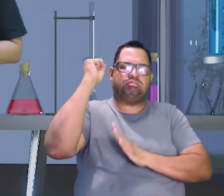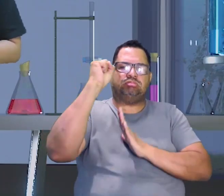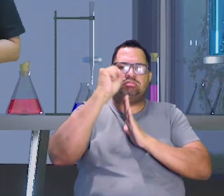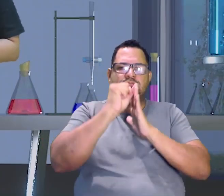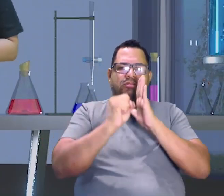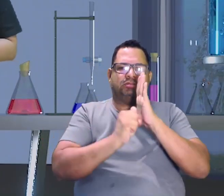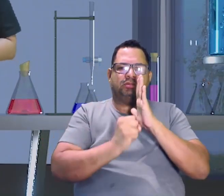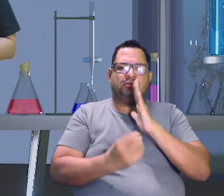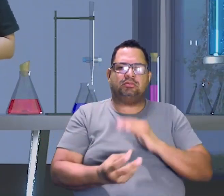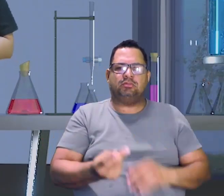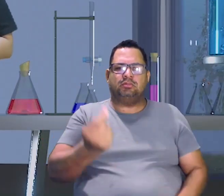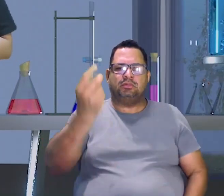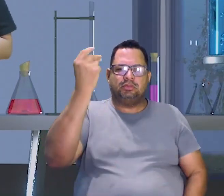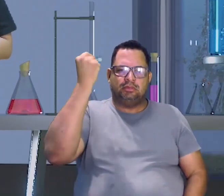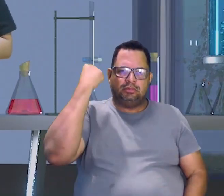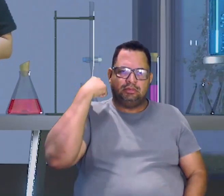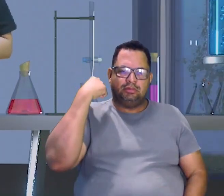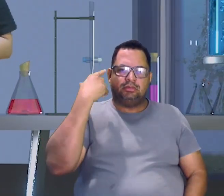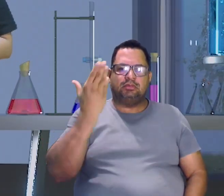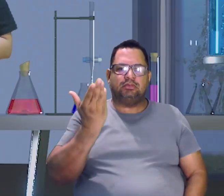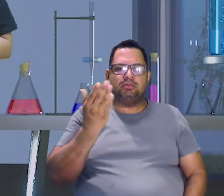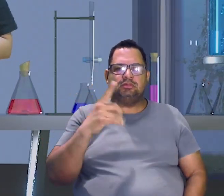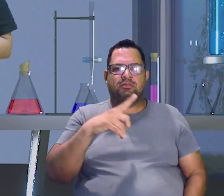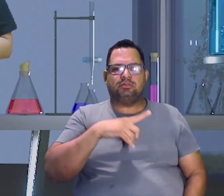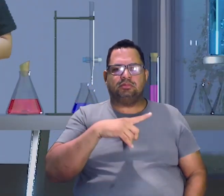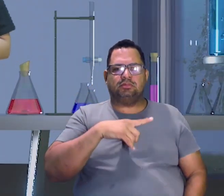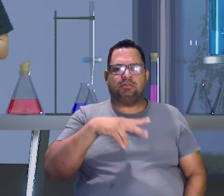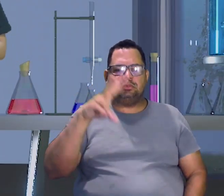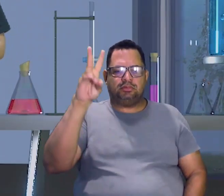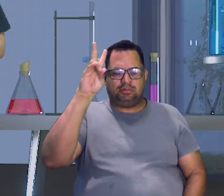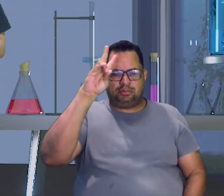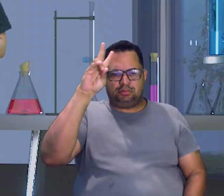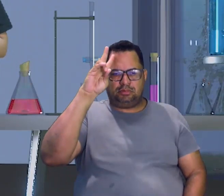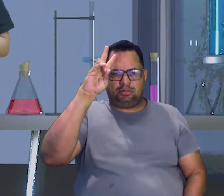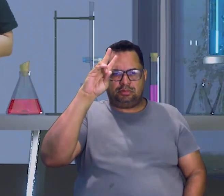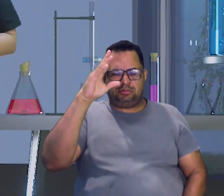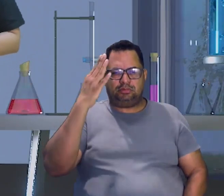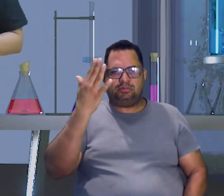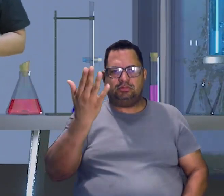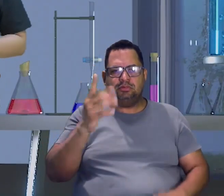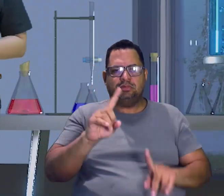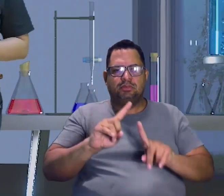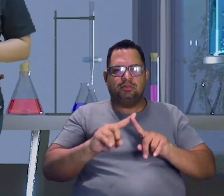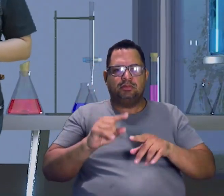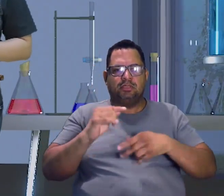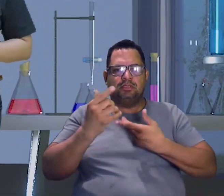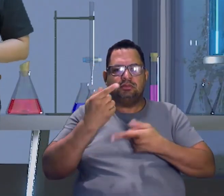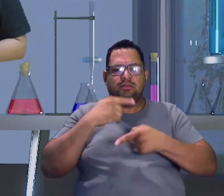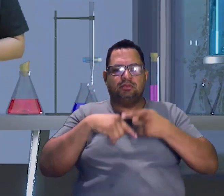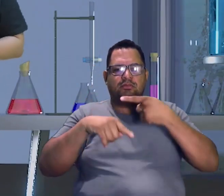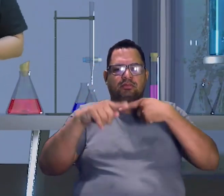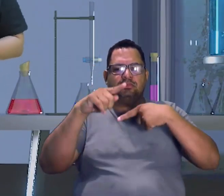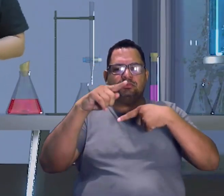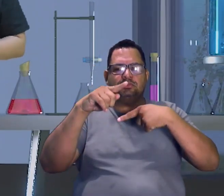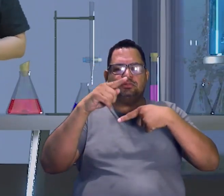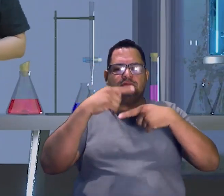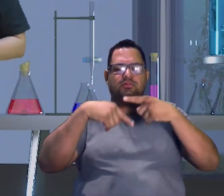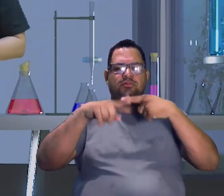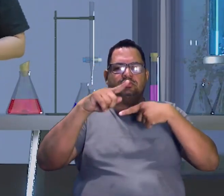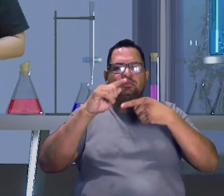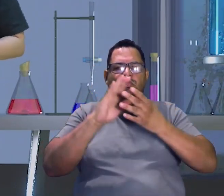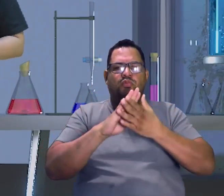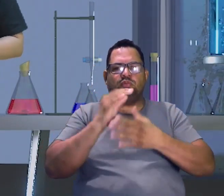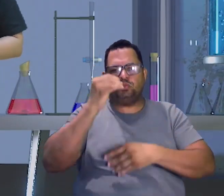né, professora? Isso. E existe histórico da química, porém a evolução dos conhecimentos, através